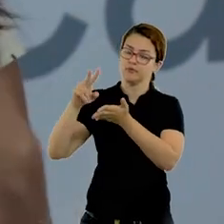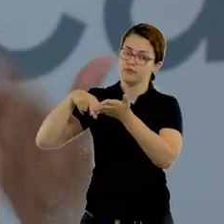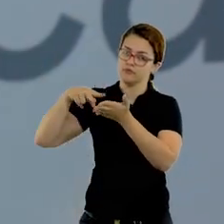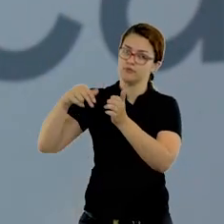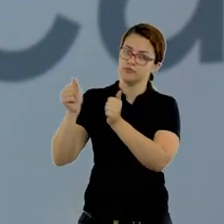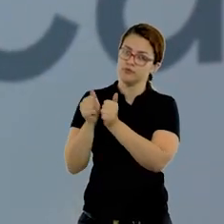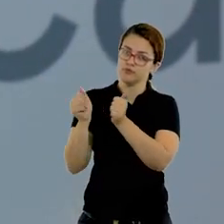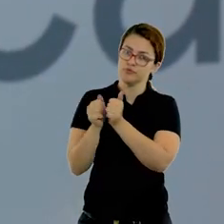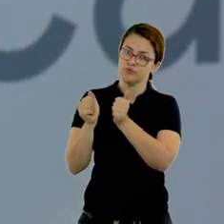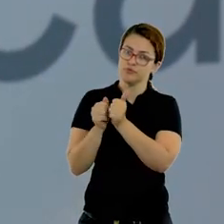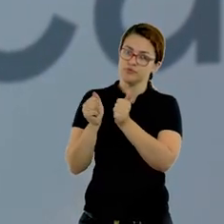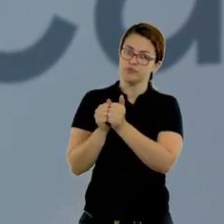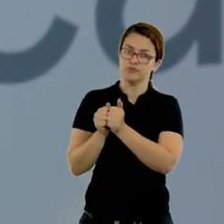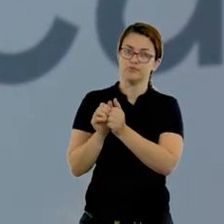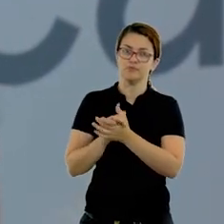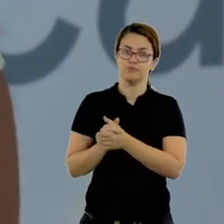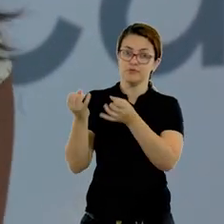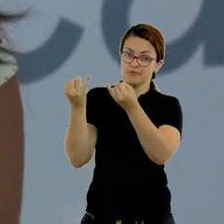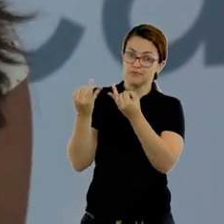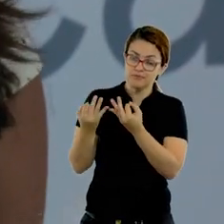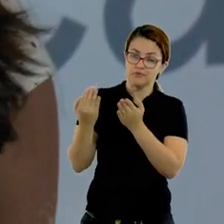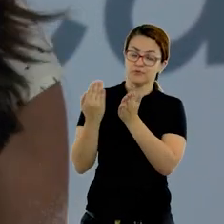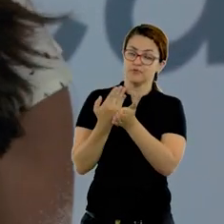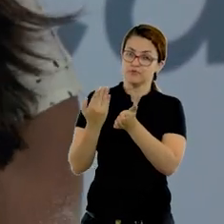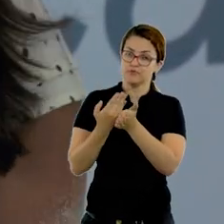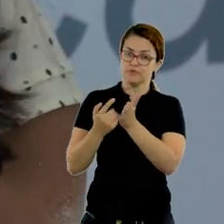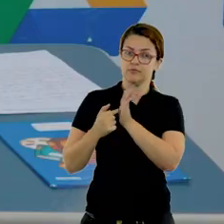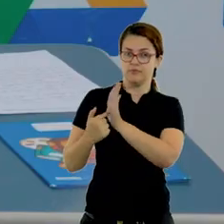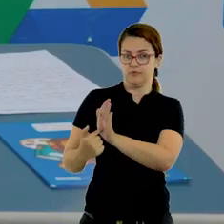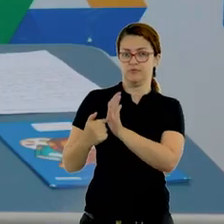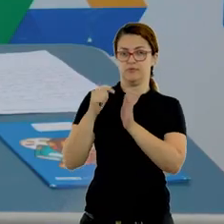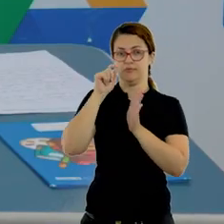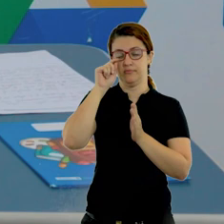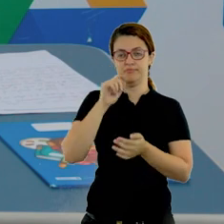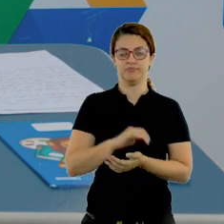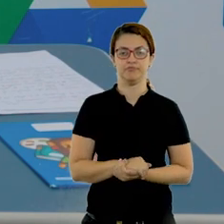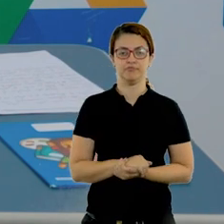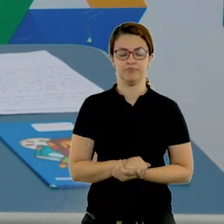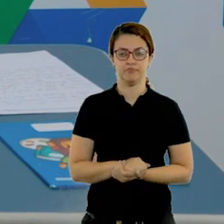ele ou faz uma chamada de vídeo pra alguém e conta sobre o seu livrinho, tá bom?